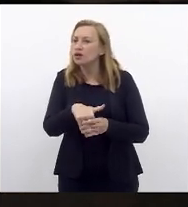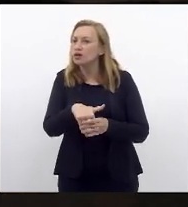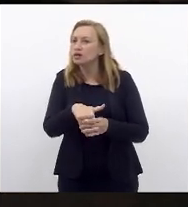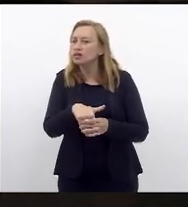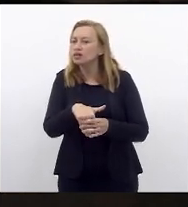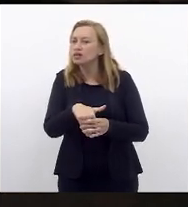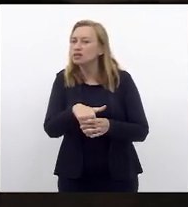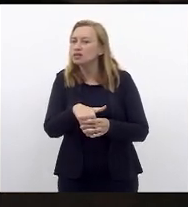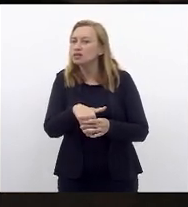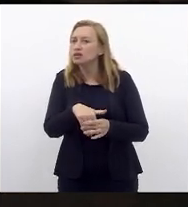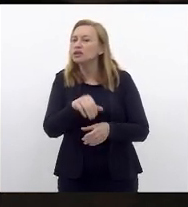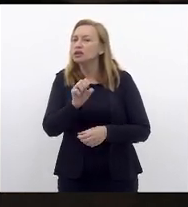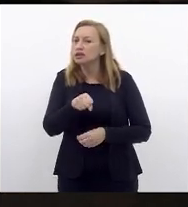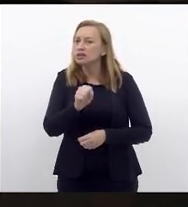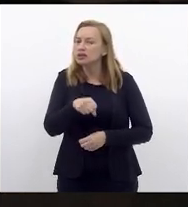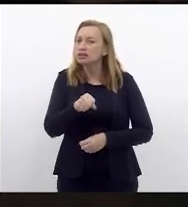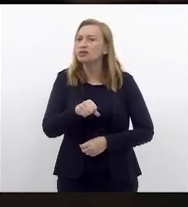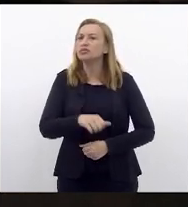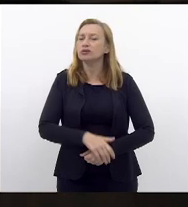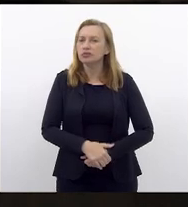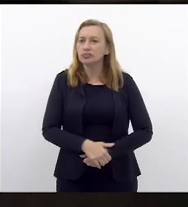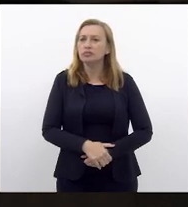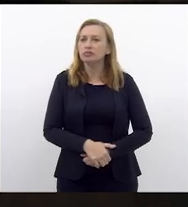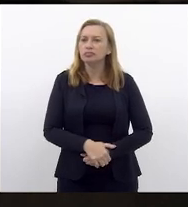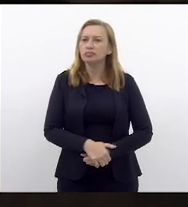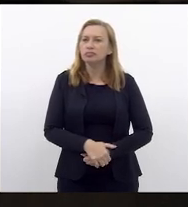13, favorável. Sim.